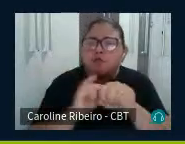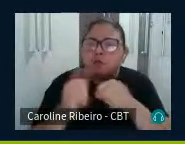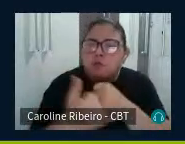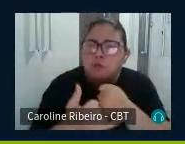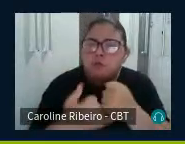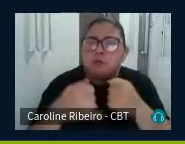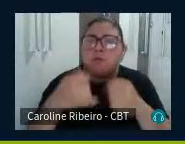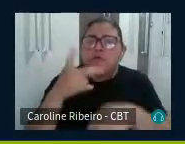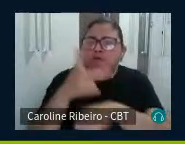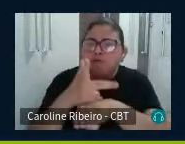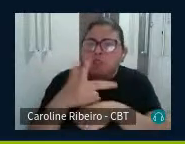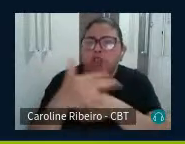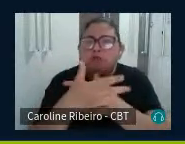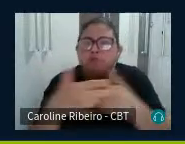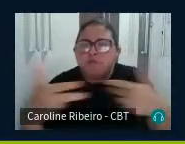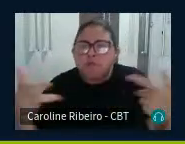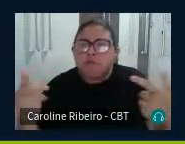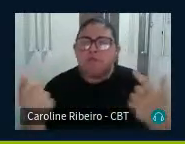O próximo.